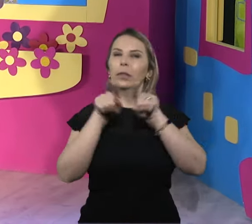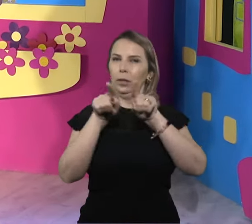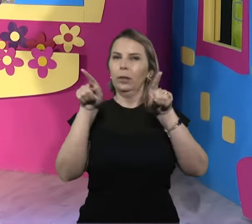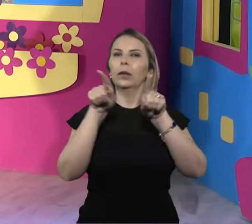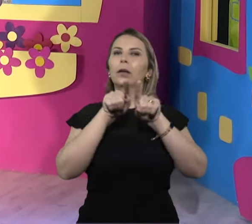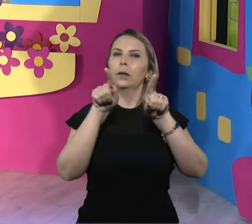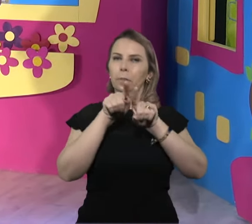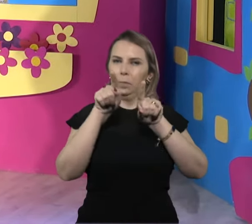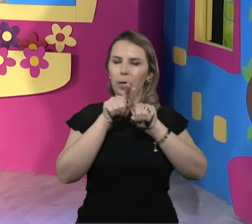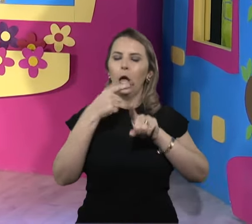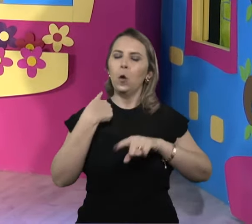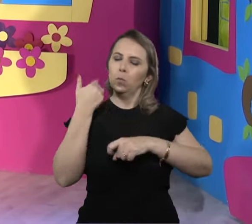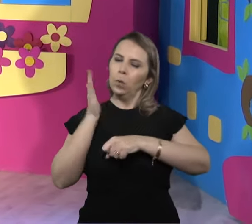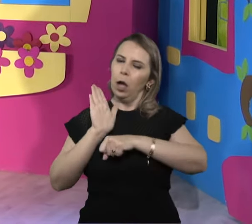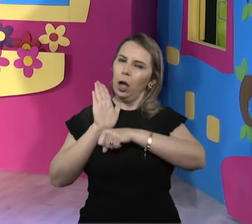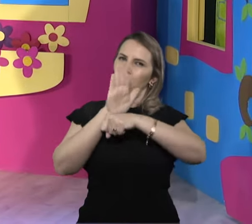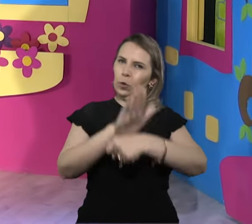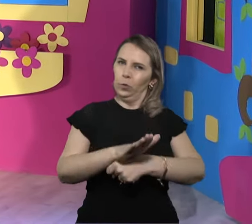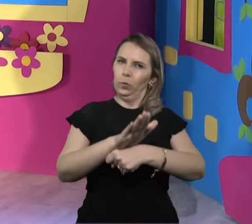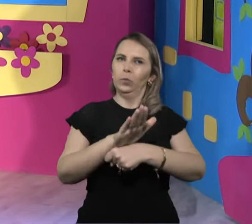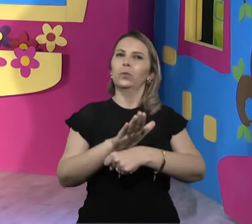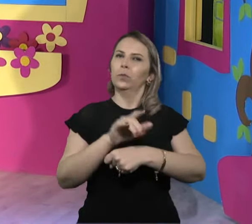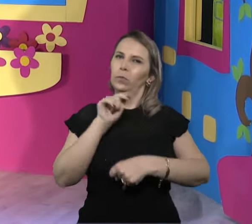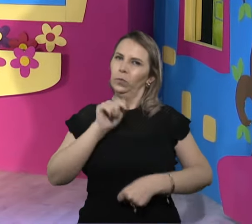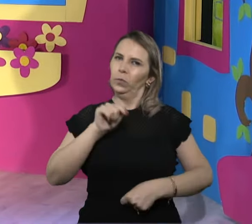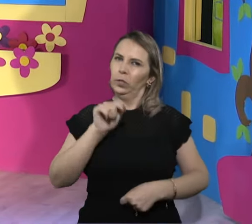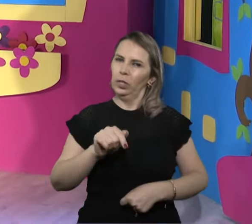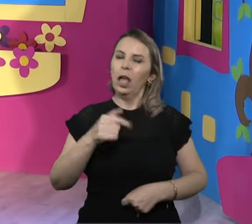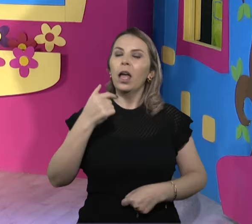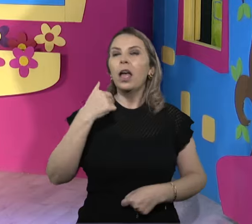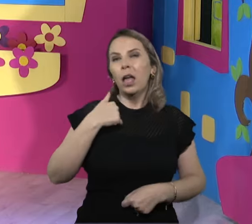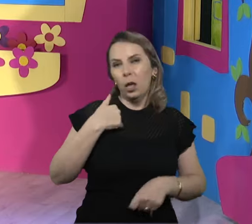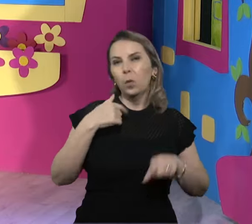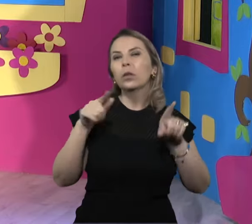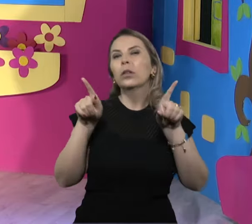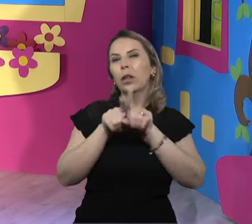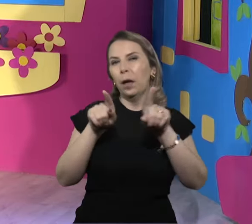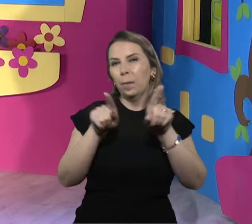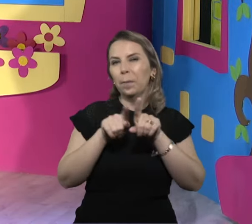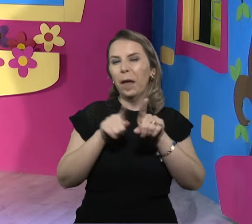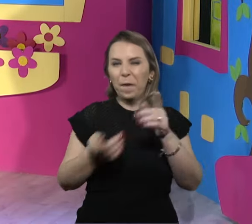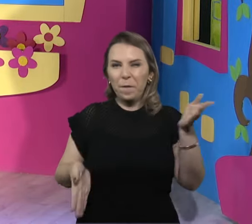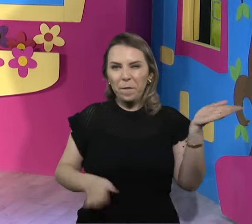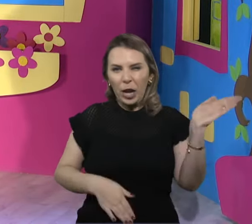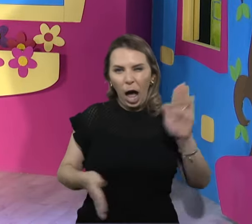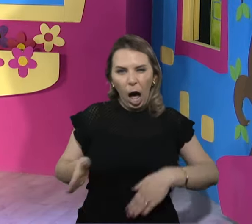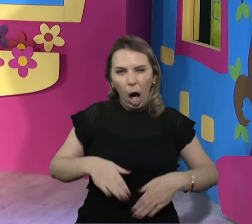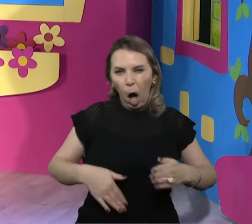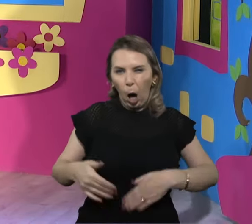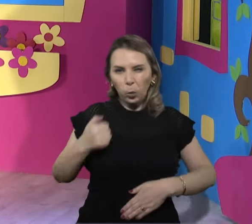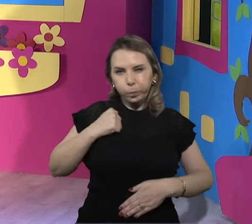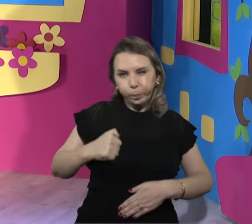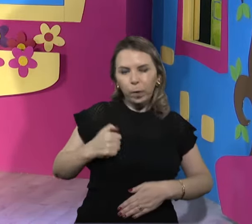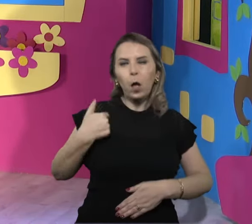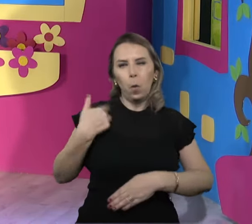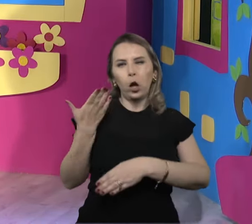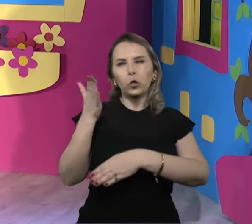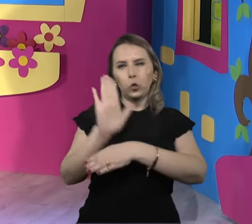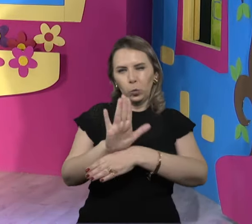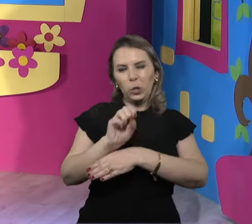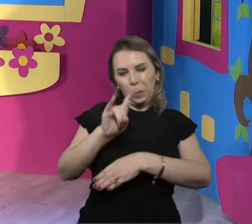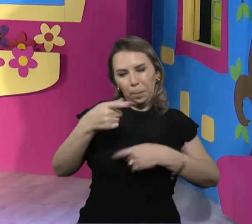Eu também tô aqui pra te ajudar, Manu. Eu até troco as fraldas se